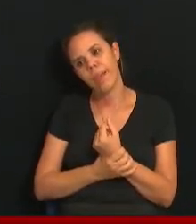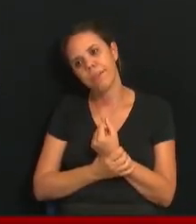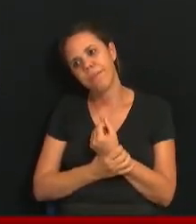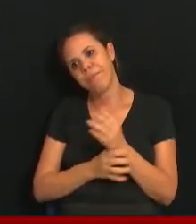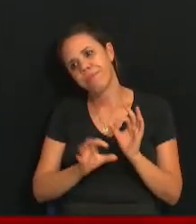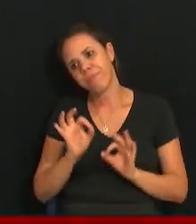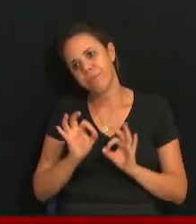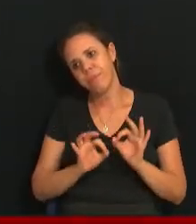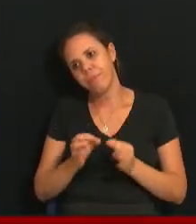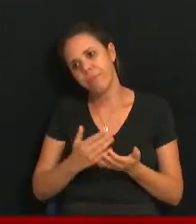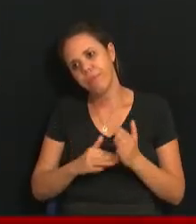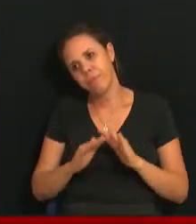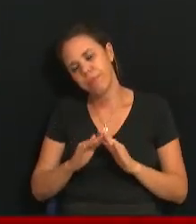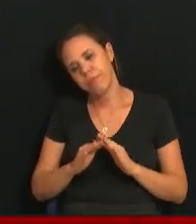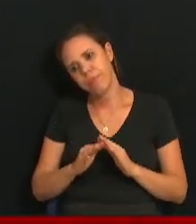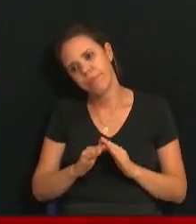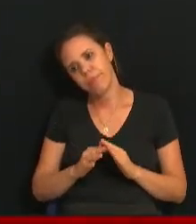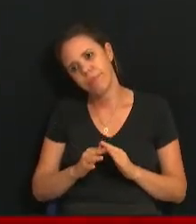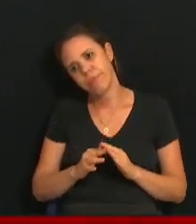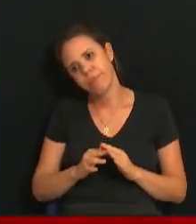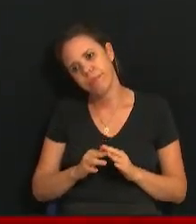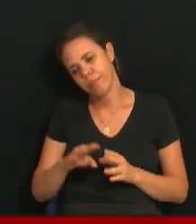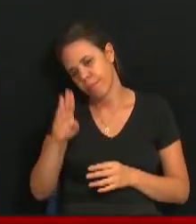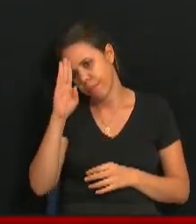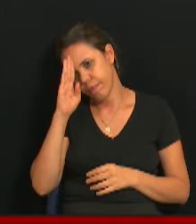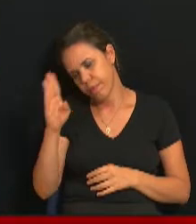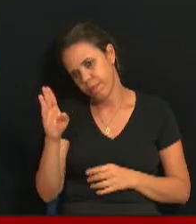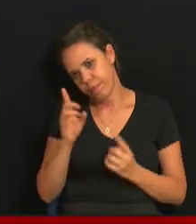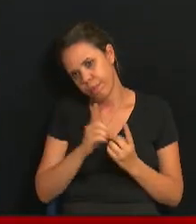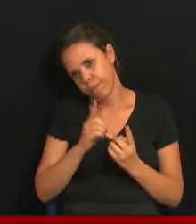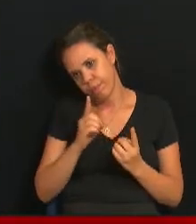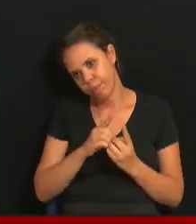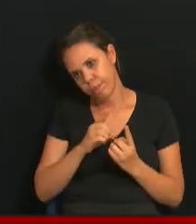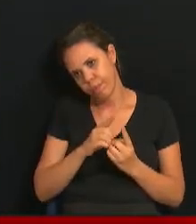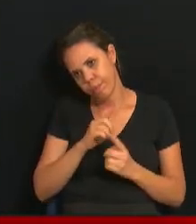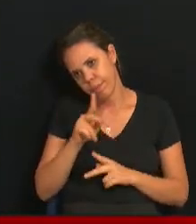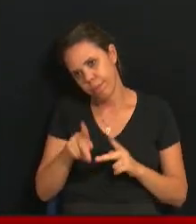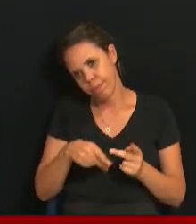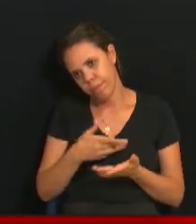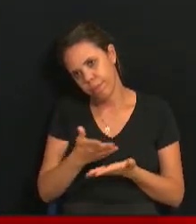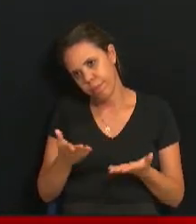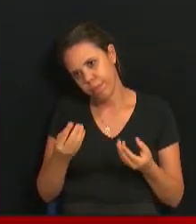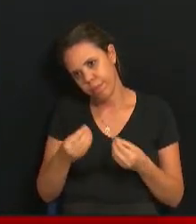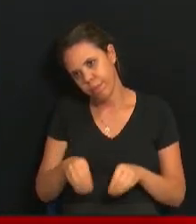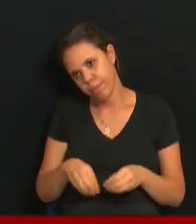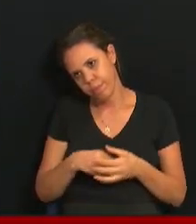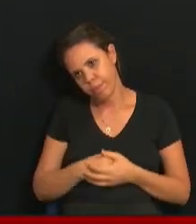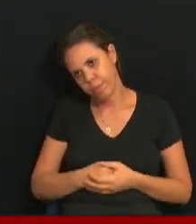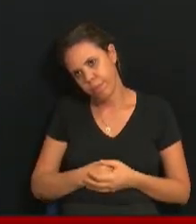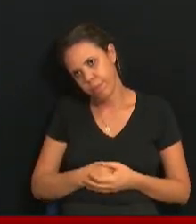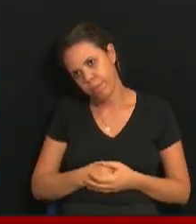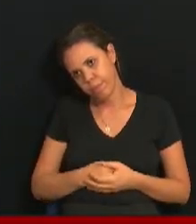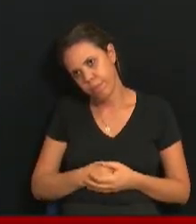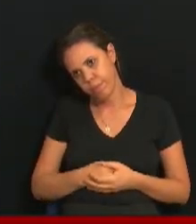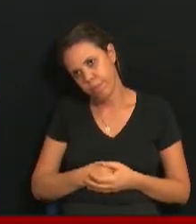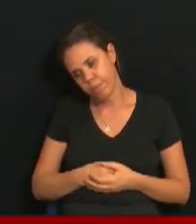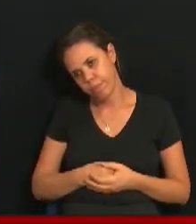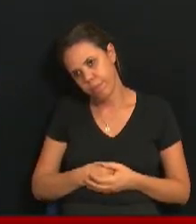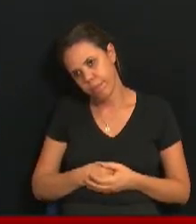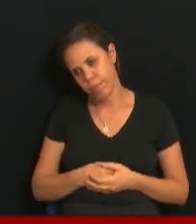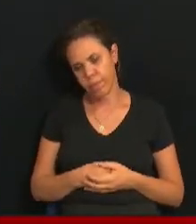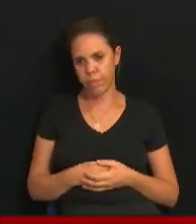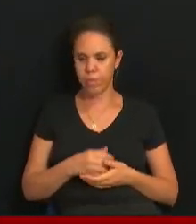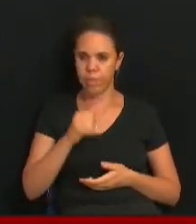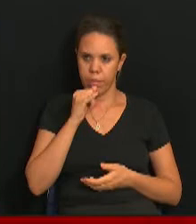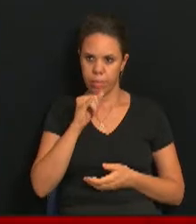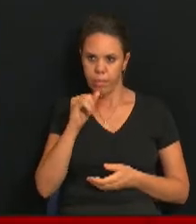escolar, mas, de novo, repito, principalmente no atendimento ao público, né? Afeta diretamente o atendimento ao público. E eu quero dizer aqui que essa é